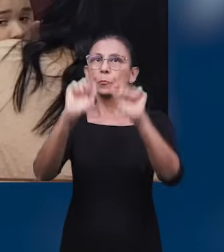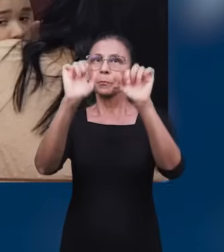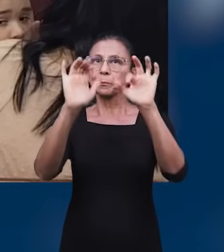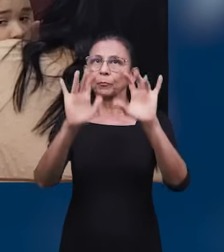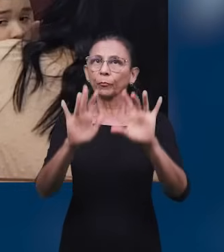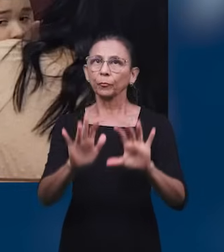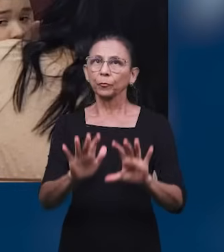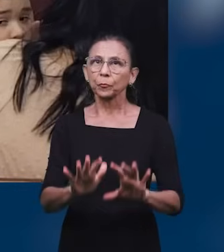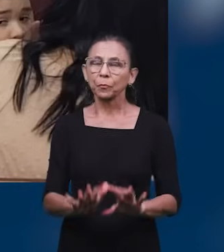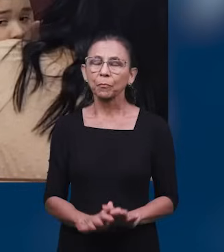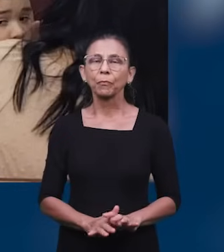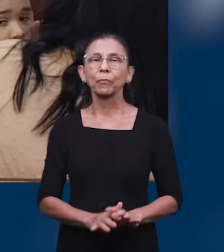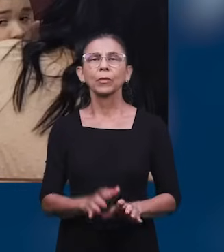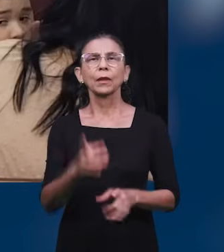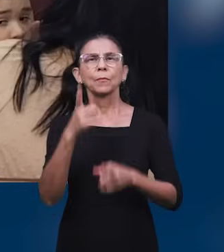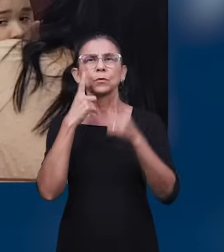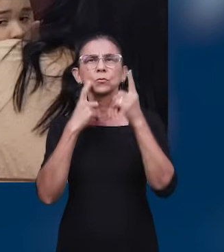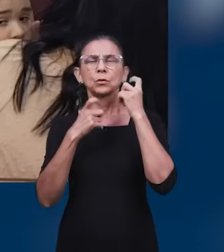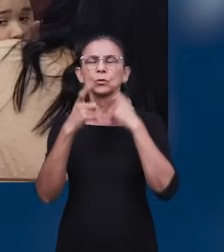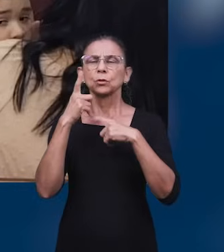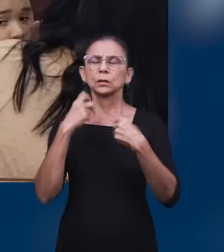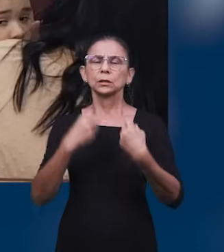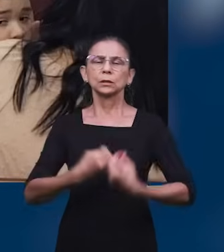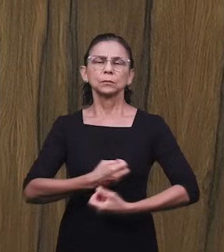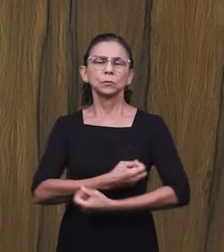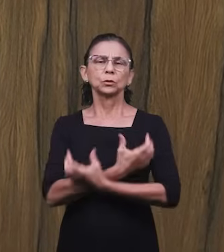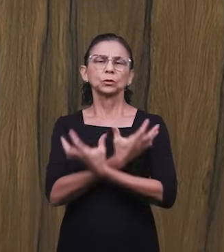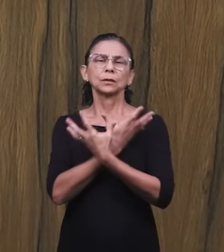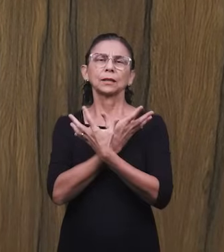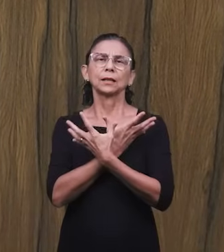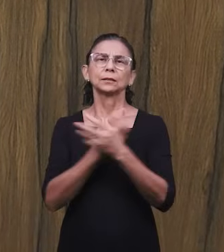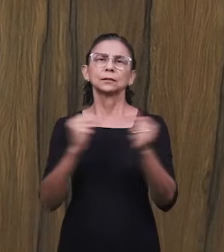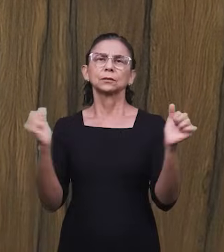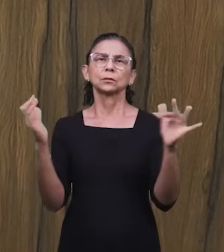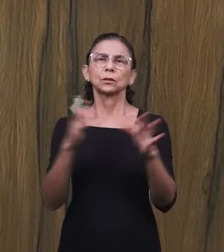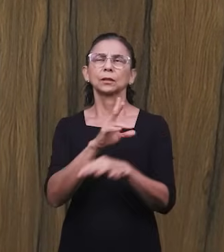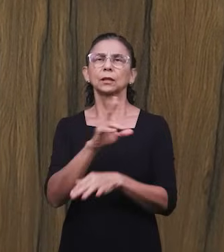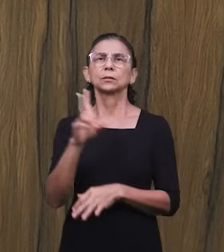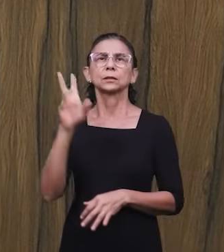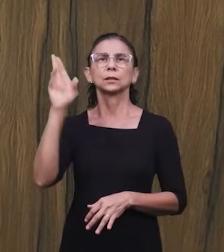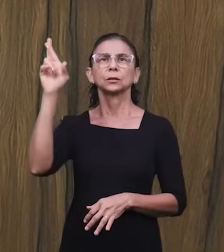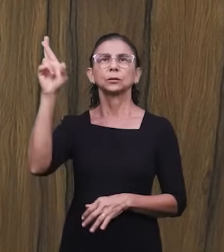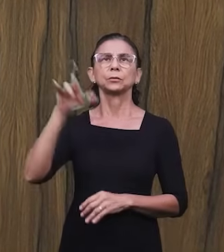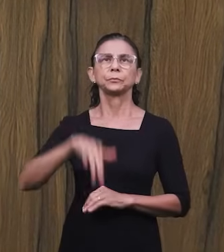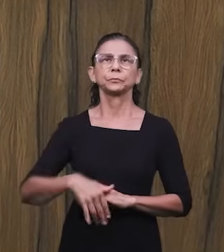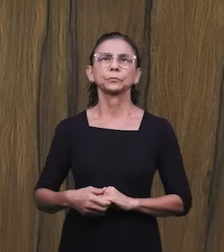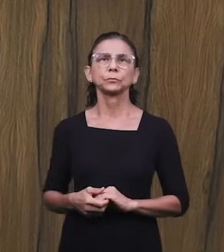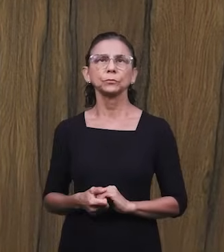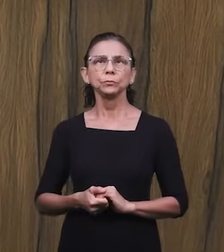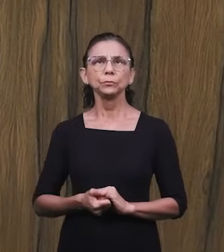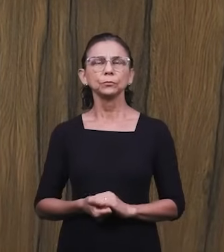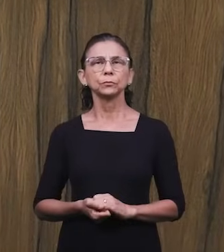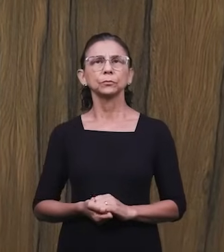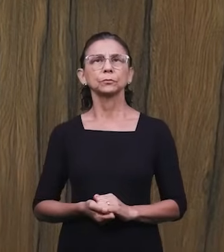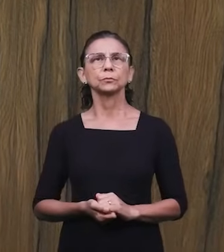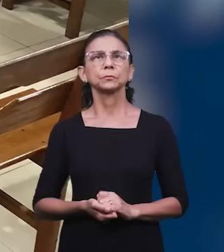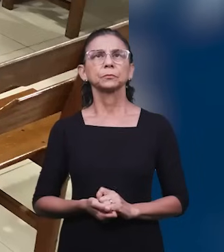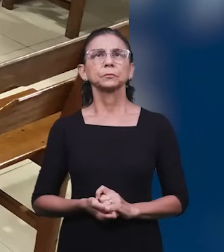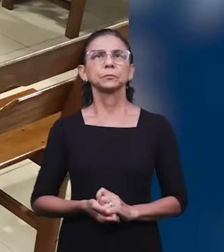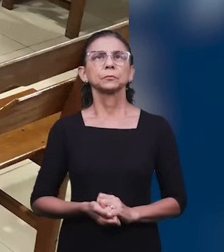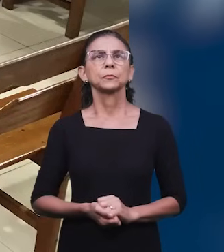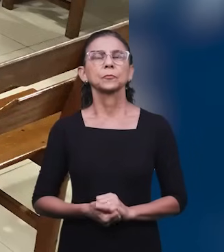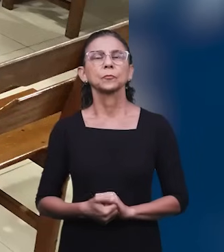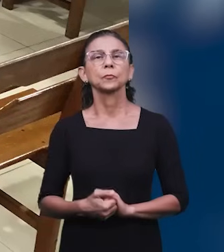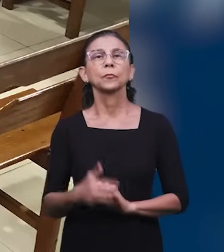bênção, pessoas se quebrantando e glorificando ao Senhor. No sábado, na Igreja Cristã Maranata, em Setor Bueno, em Goiânia,